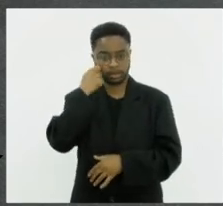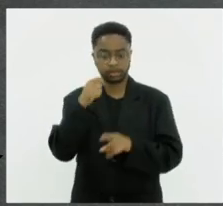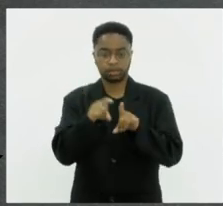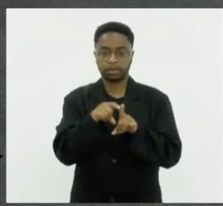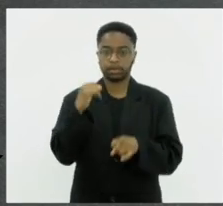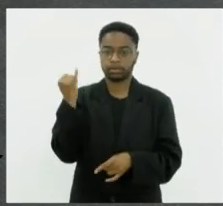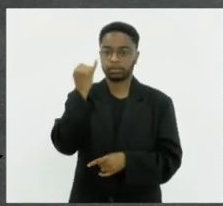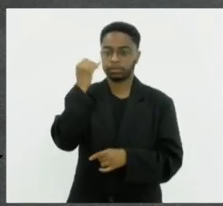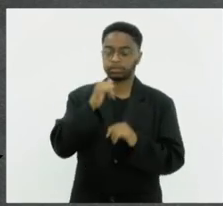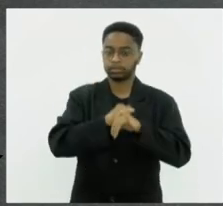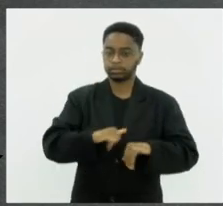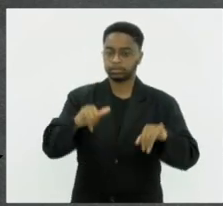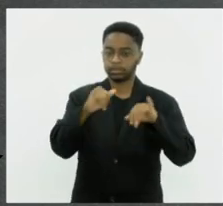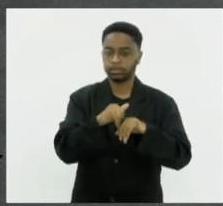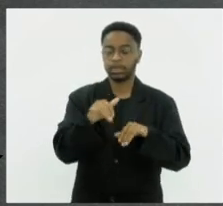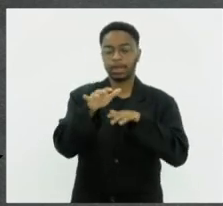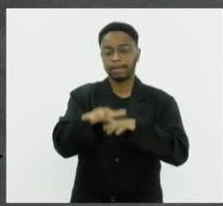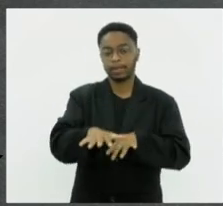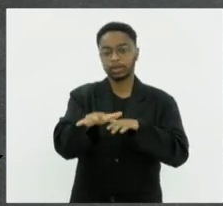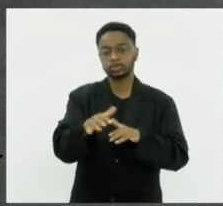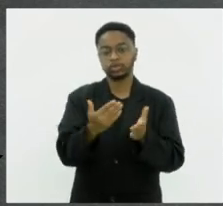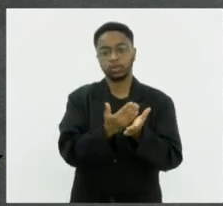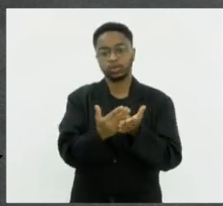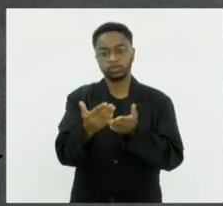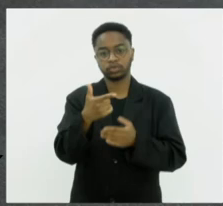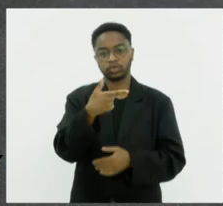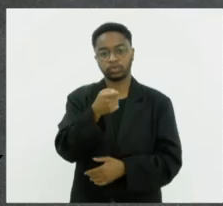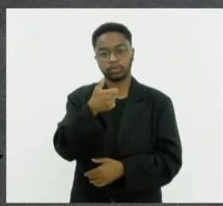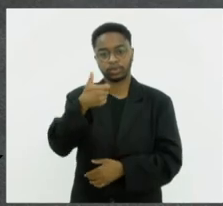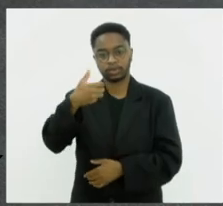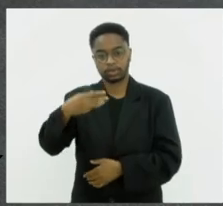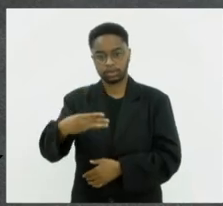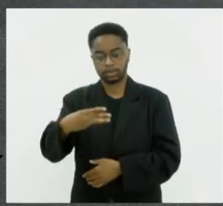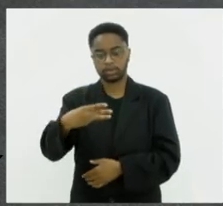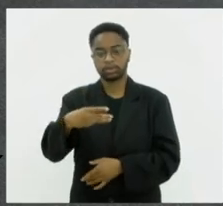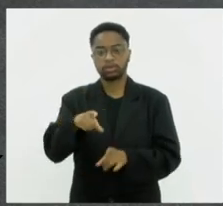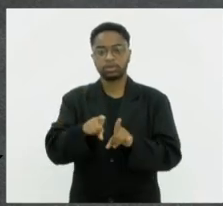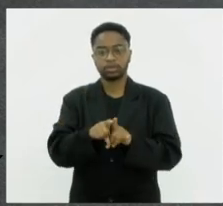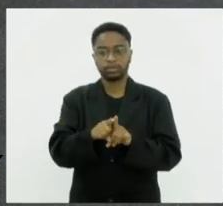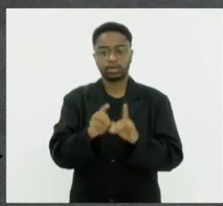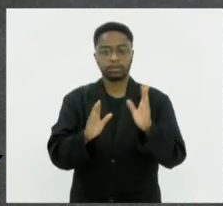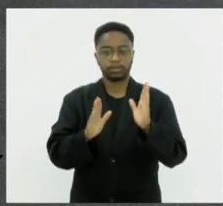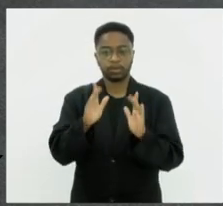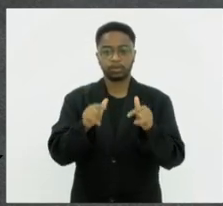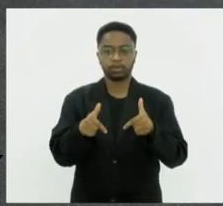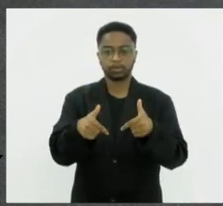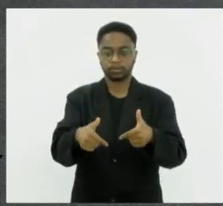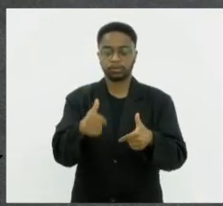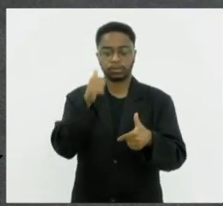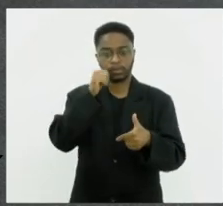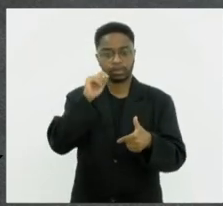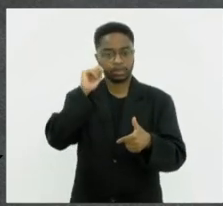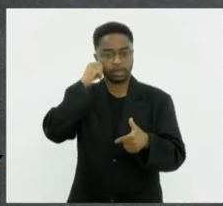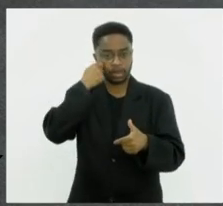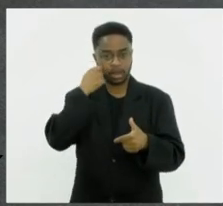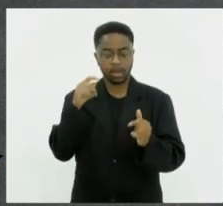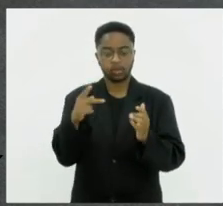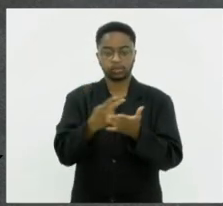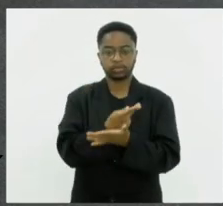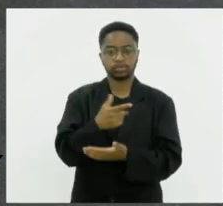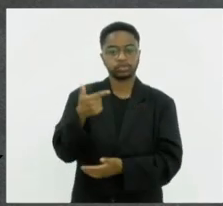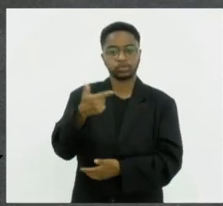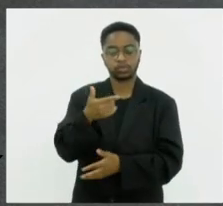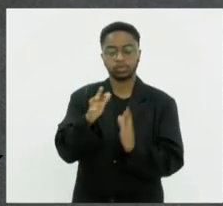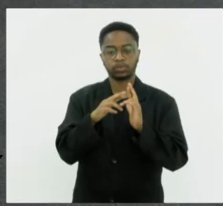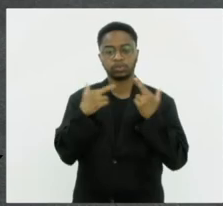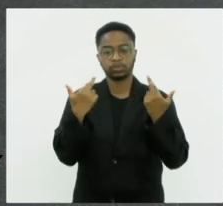que a marcha foi lançada nacionalmente em 2013, durante o Ato das Mulheres Negras, realizado na 2ª Conferência